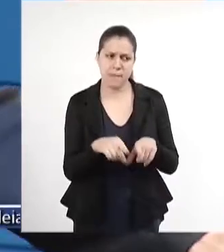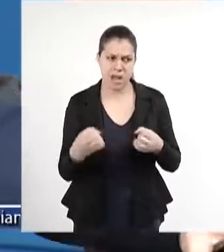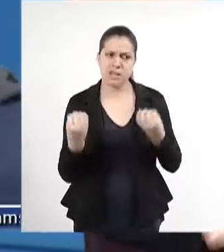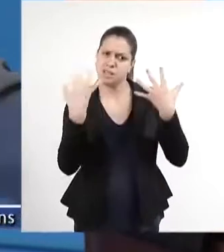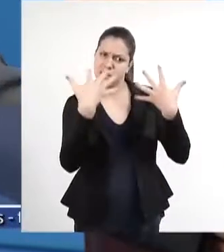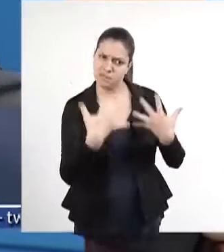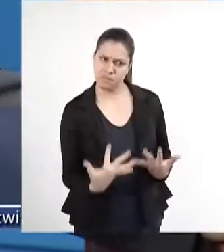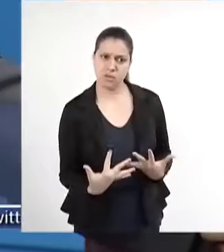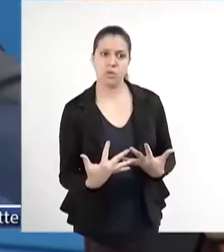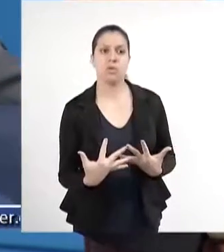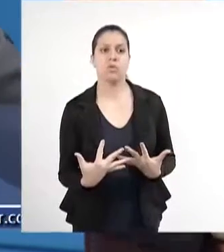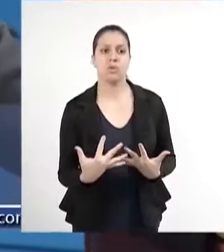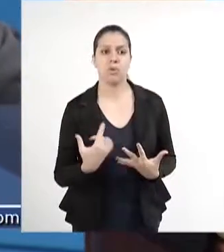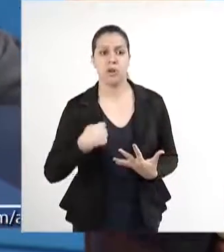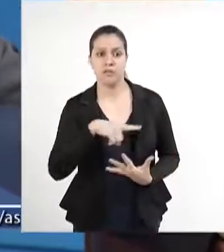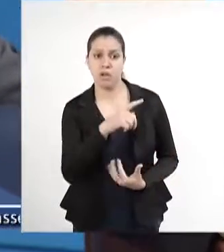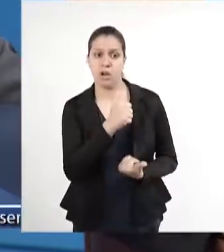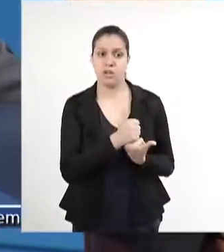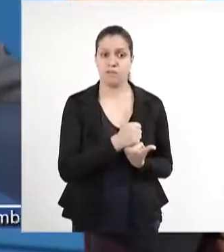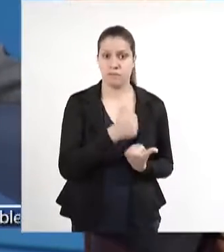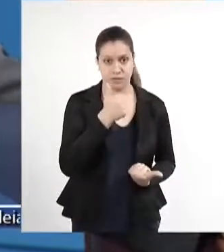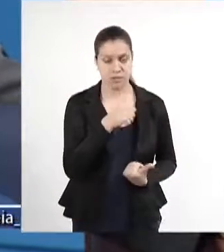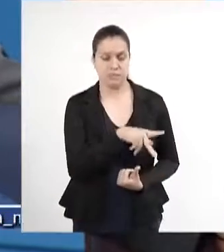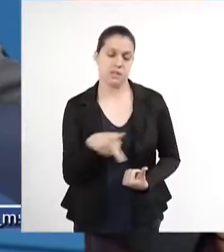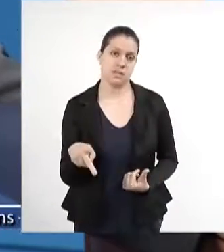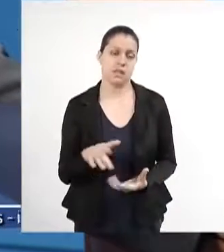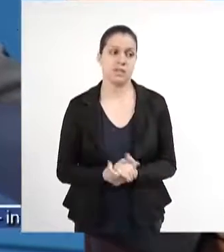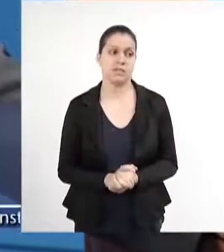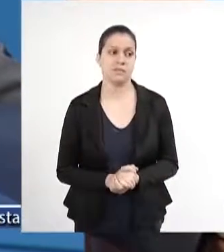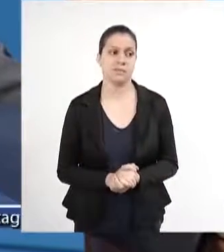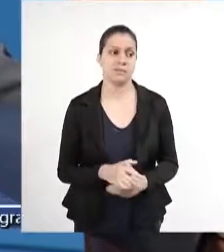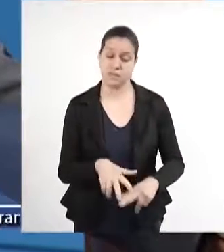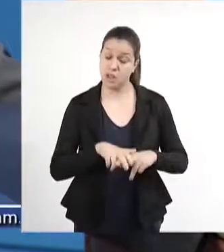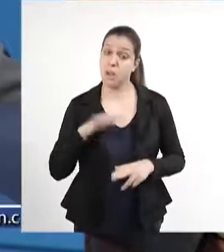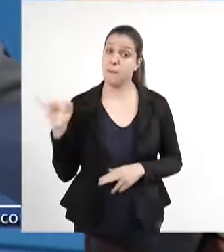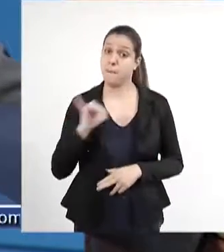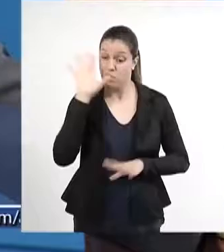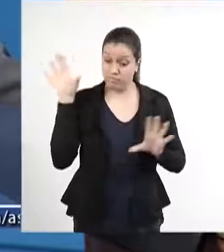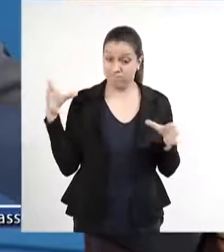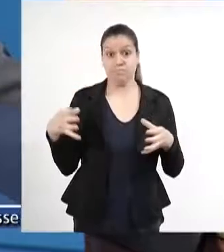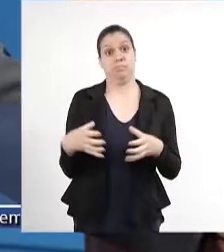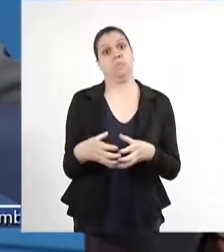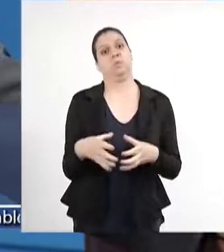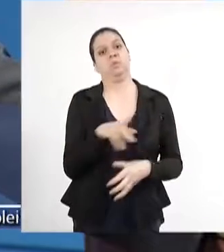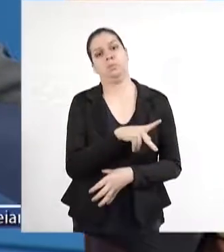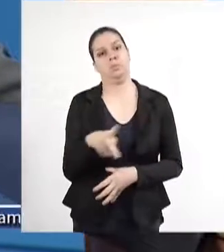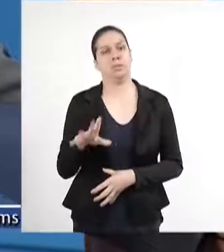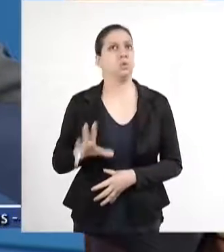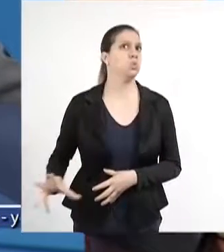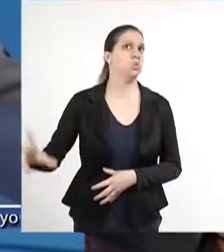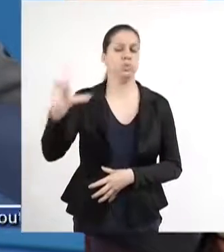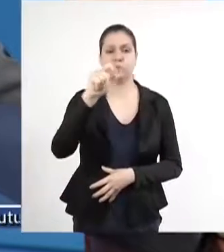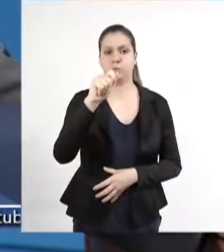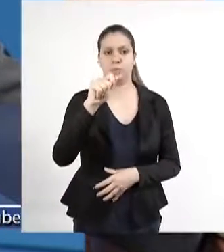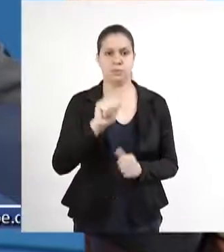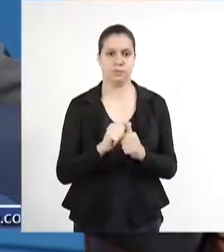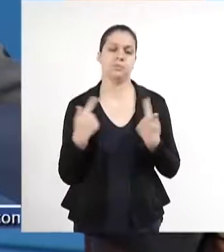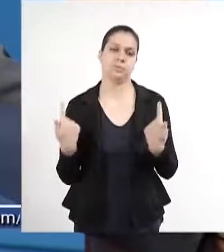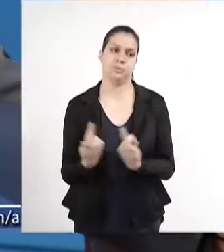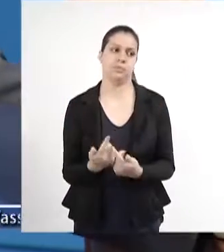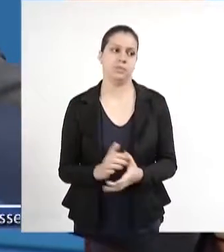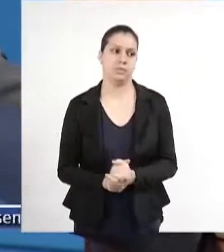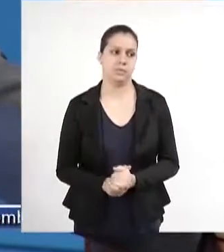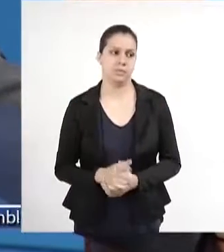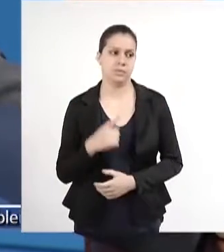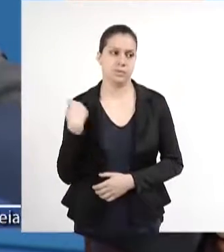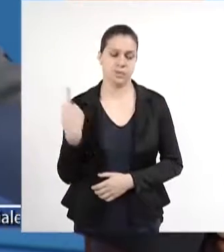Mandaram vice-presidentes, etc. Então, acho que é importante a gente salientar que, no momento de dificuldade do Brasil, a